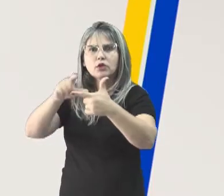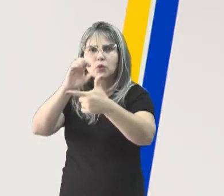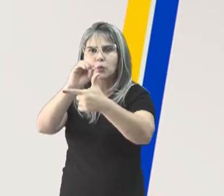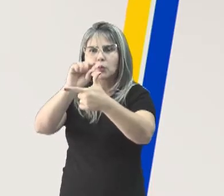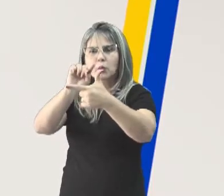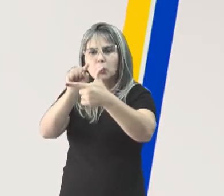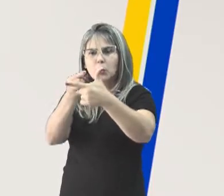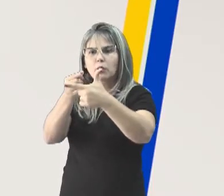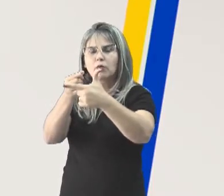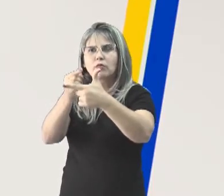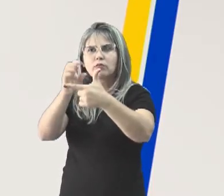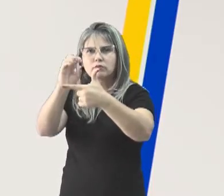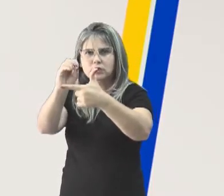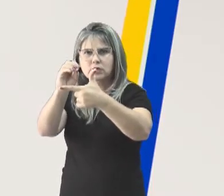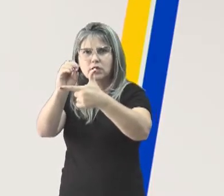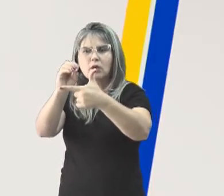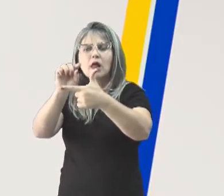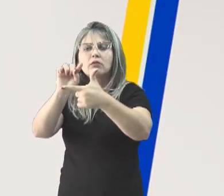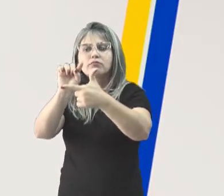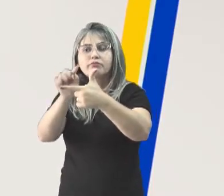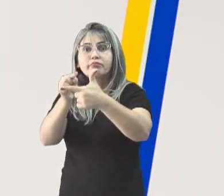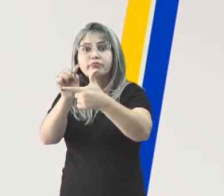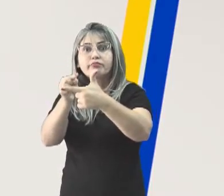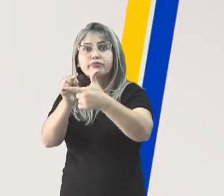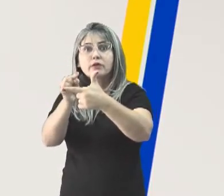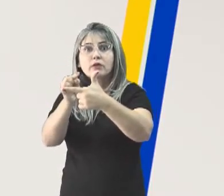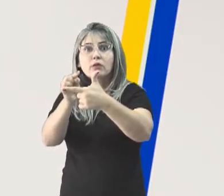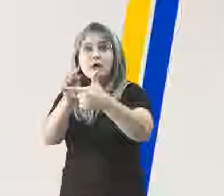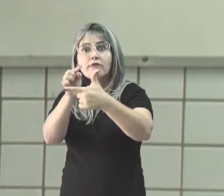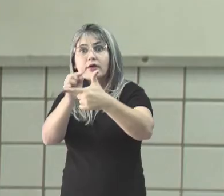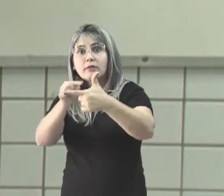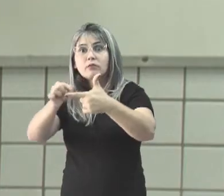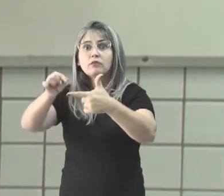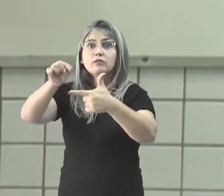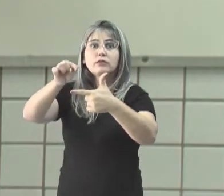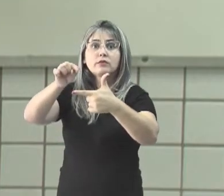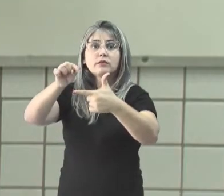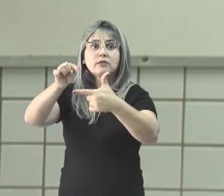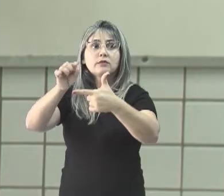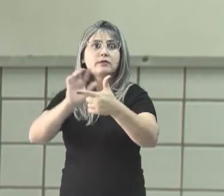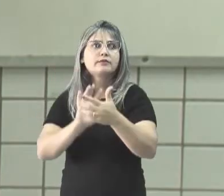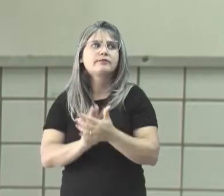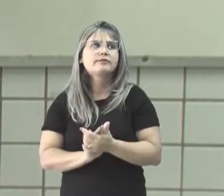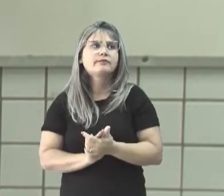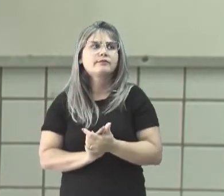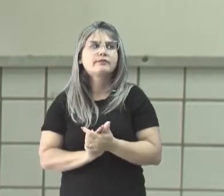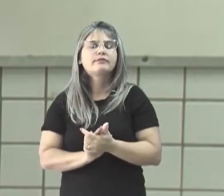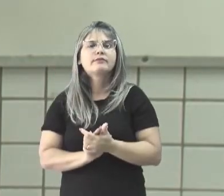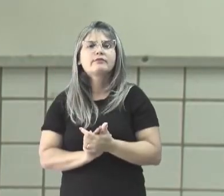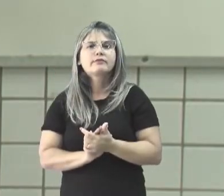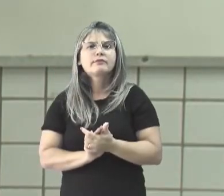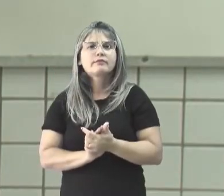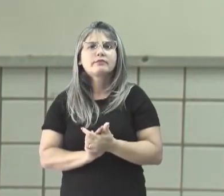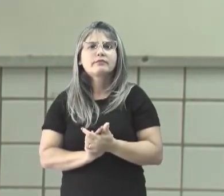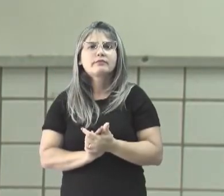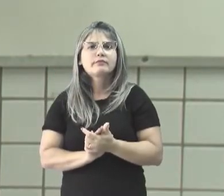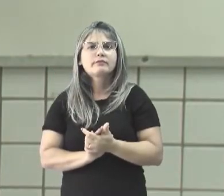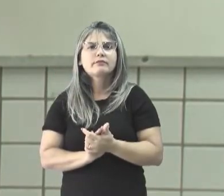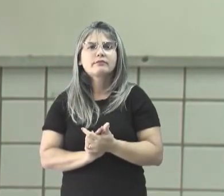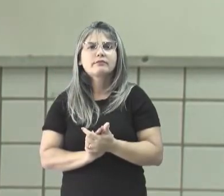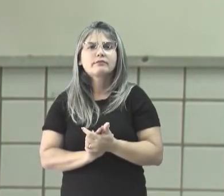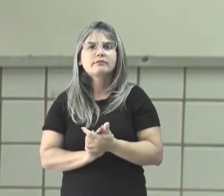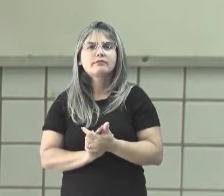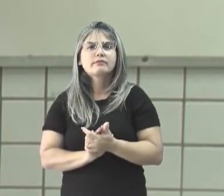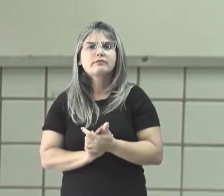manda a vírgula para o final. E como é que essa vírgula ela vai para o final? A vírgula do divisor, se ela vai andar uma casa, a vírgula